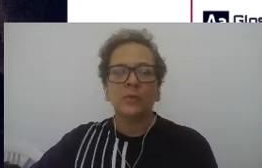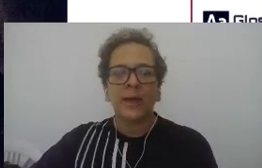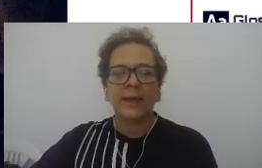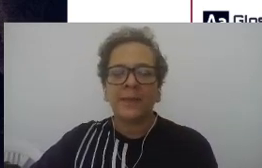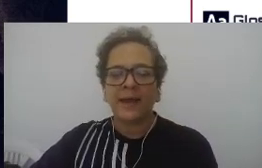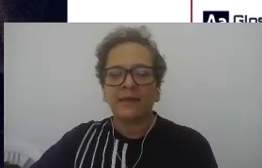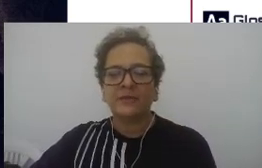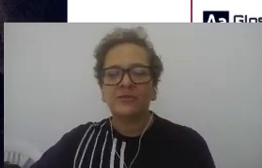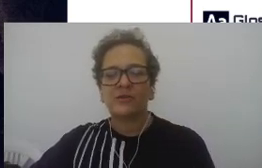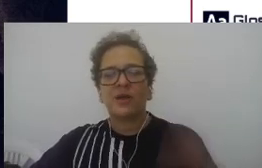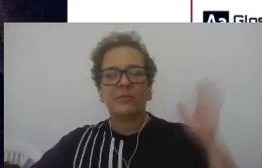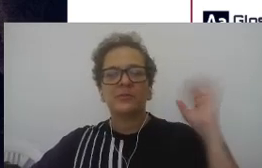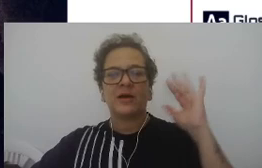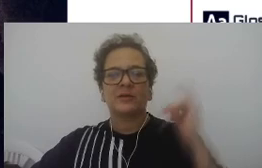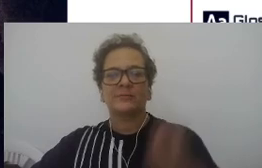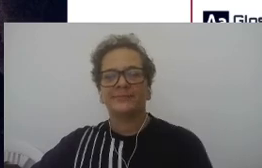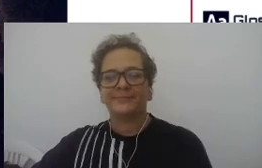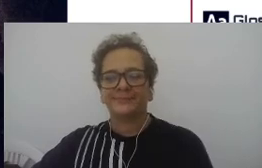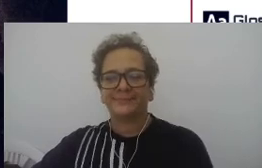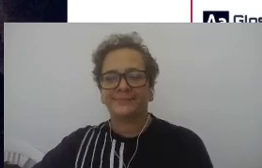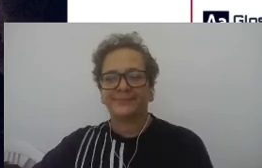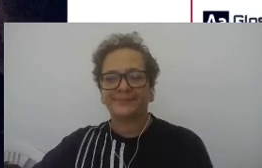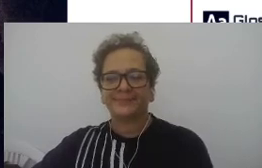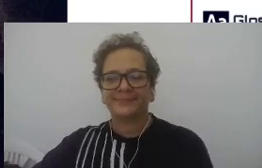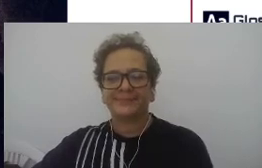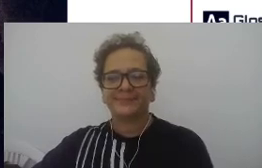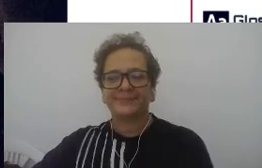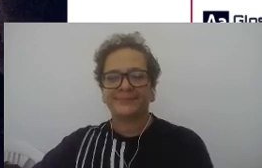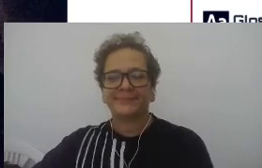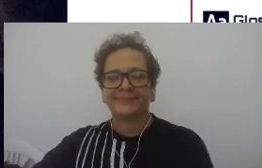muito em breve tchau tchau pessoal